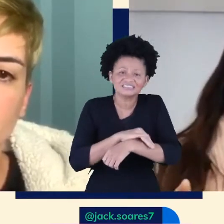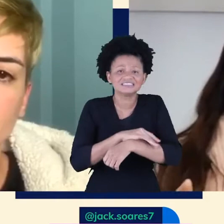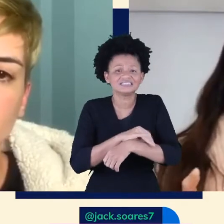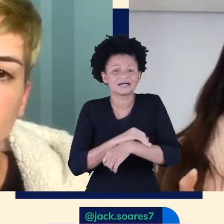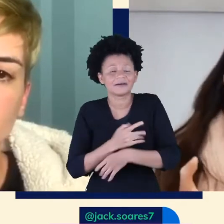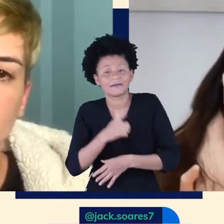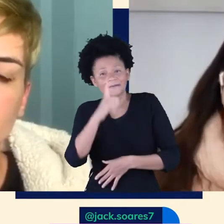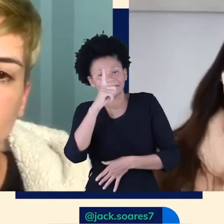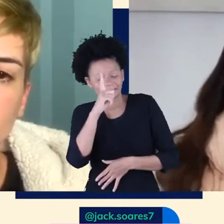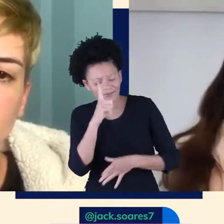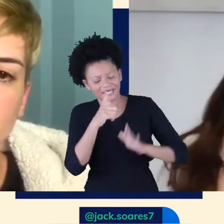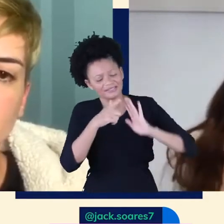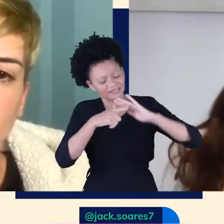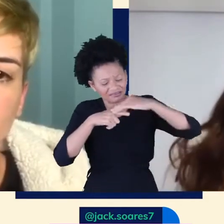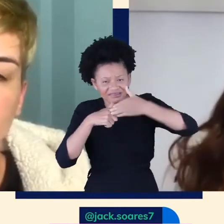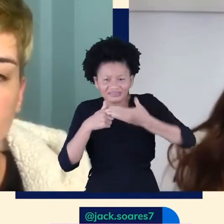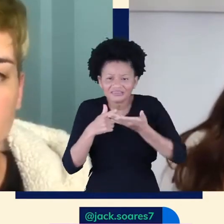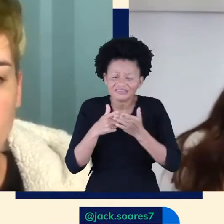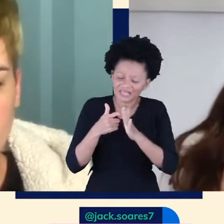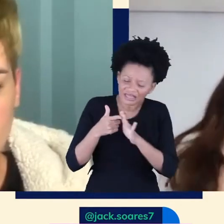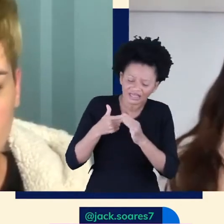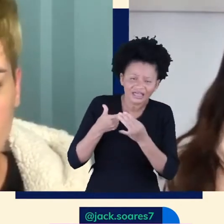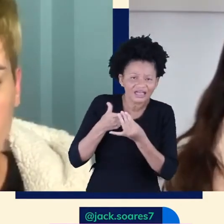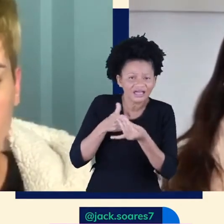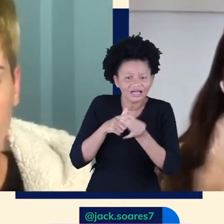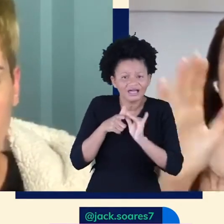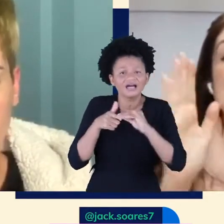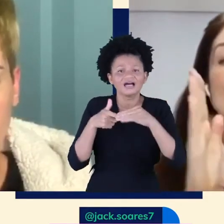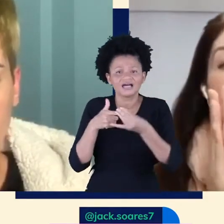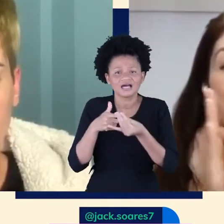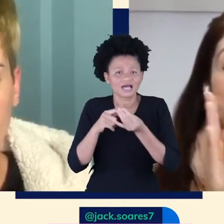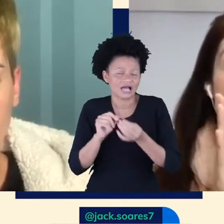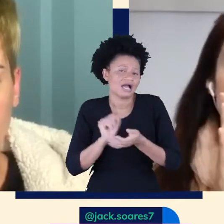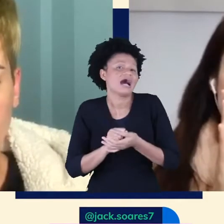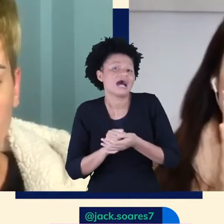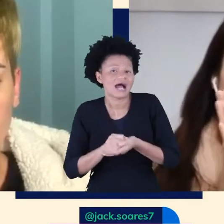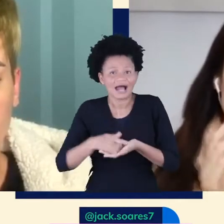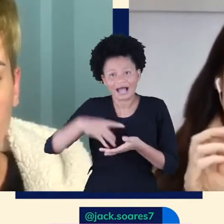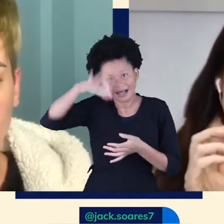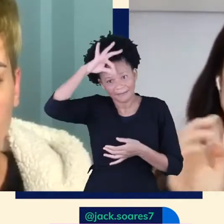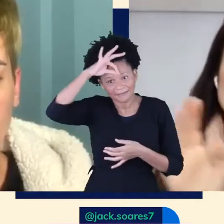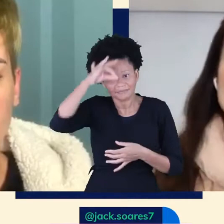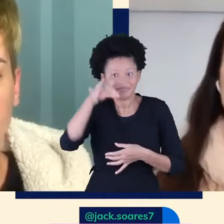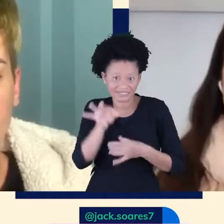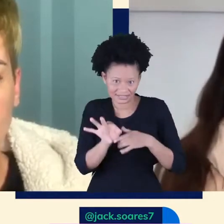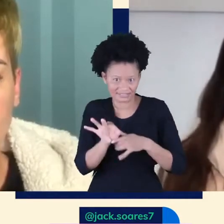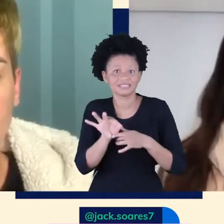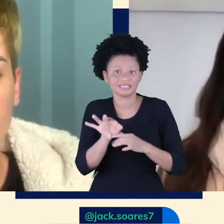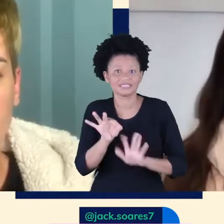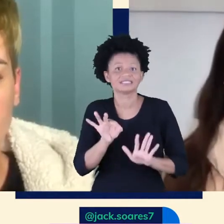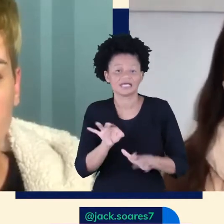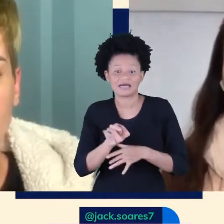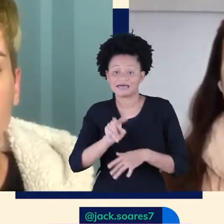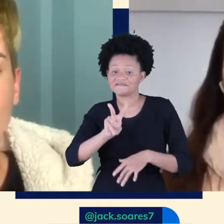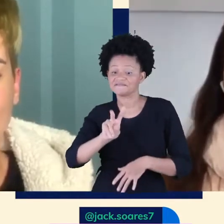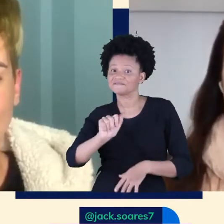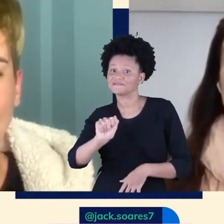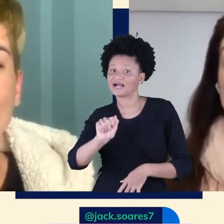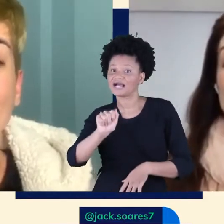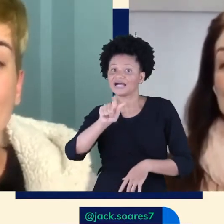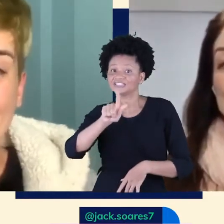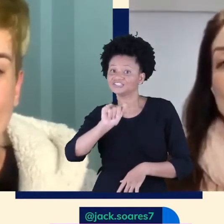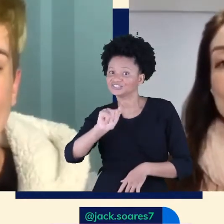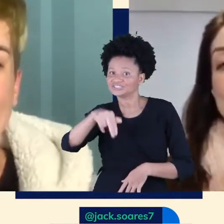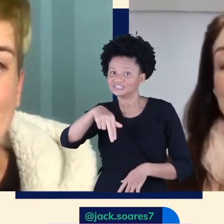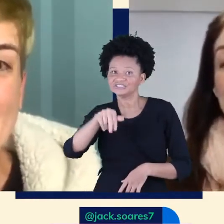uma das partes mais sensíveis. O pênis, que tem toda a pelezinha, que é o prepúcio, a vulva da menina, gente, não é vagina. Eu acho que é legal a gente